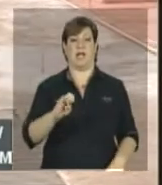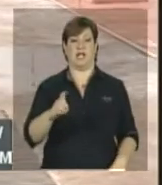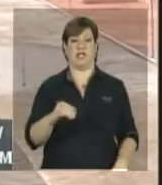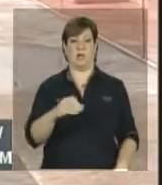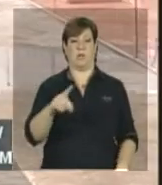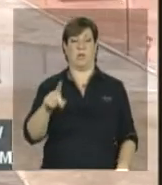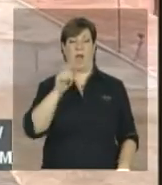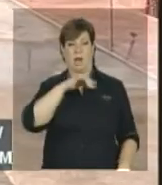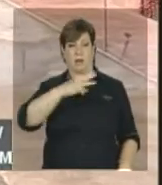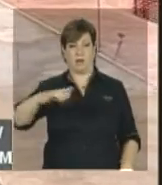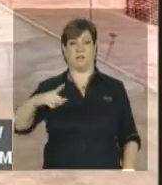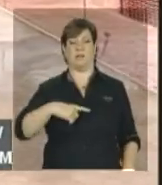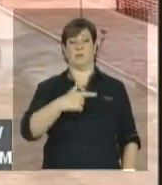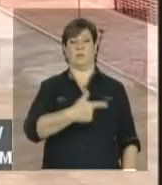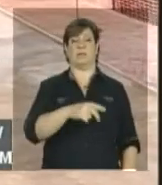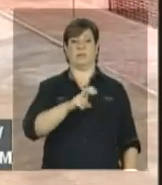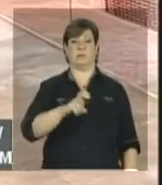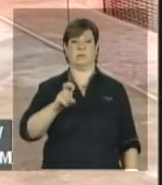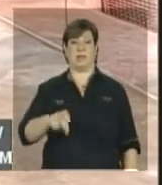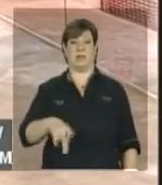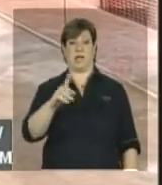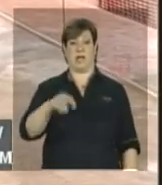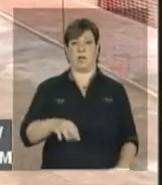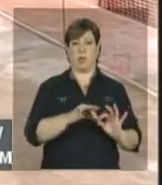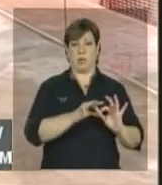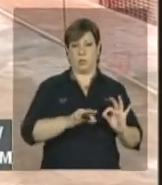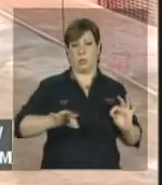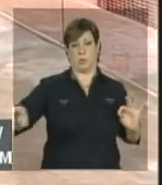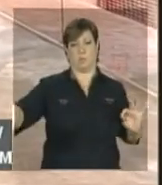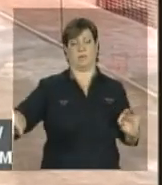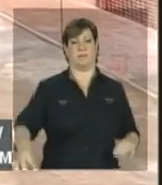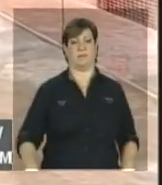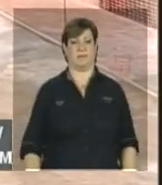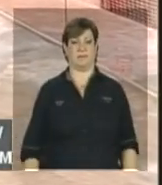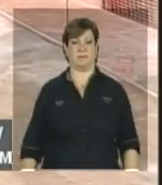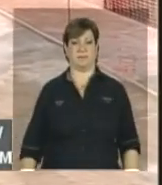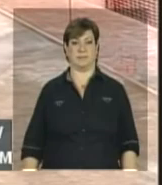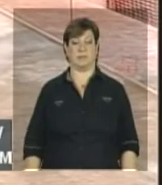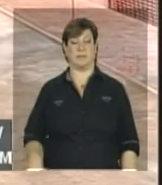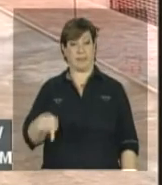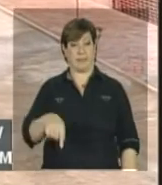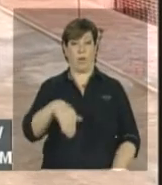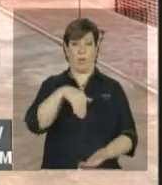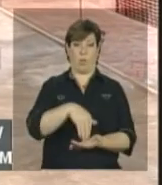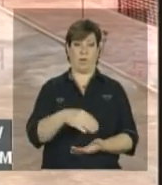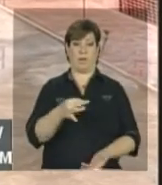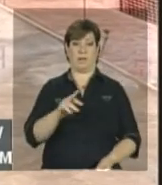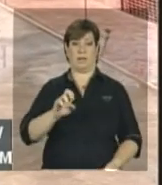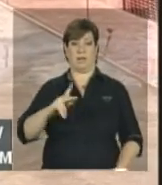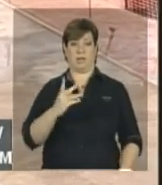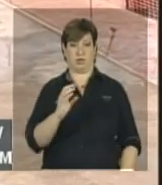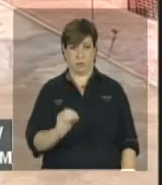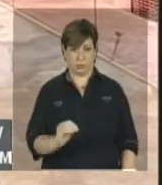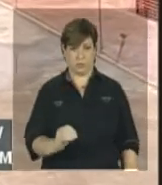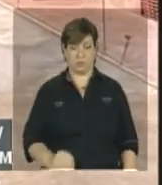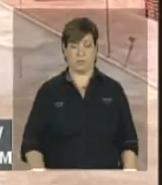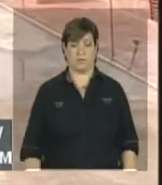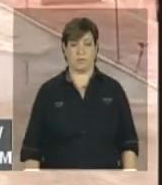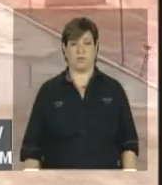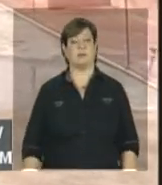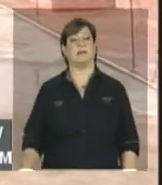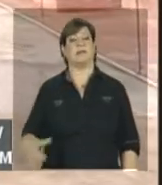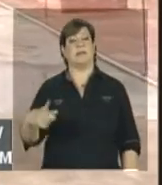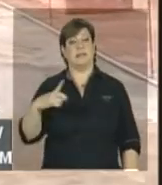que tem 255 quilômetros de extensão. Esse último trecho tem